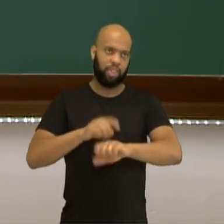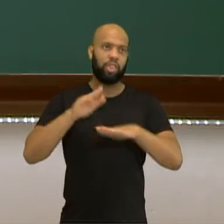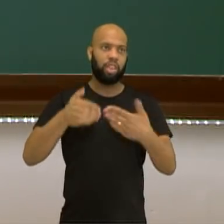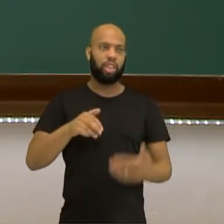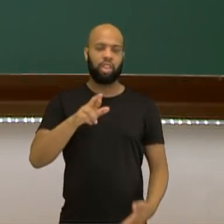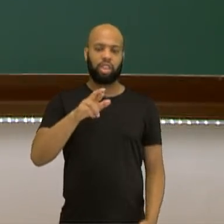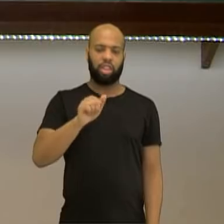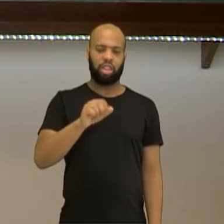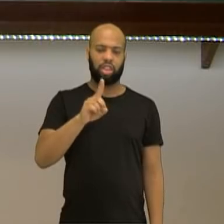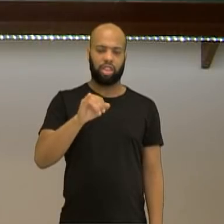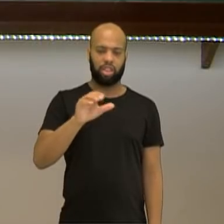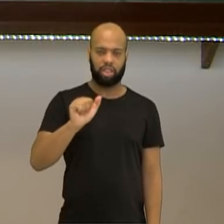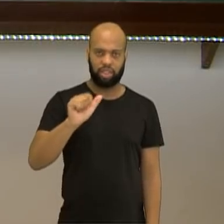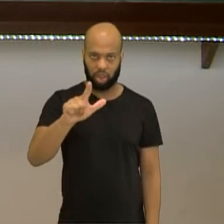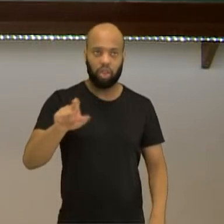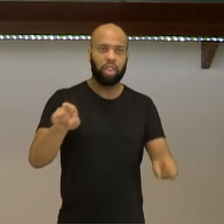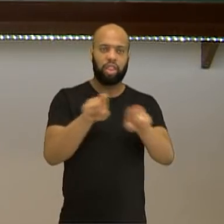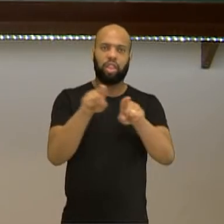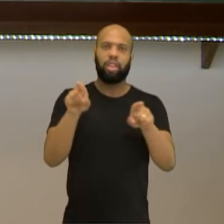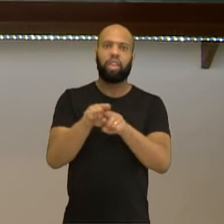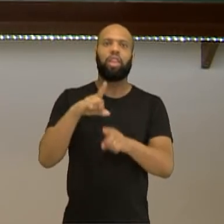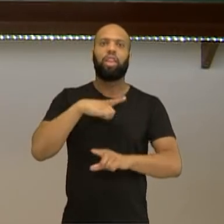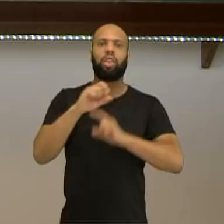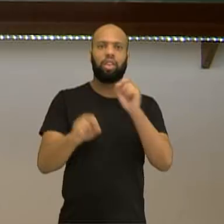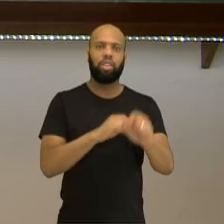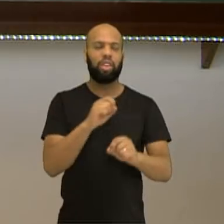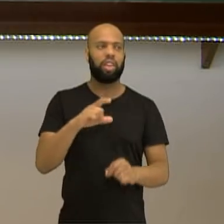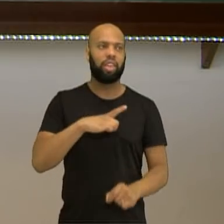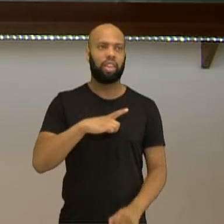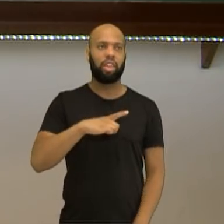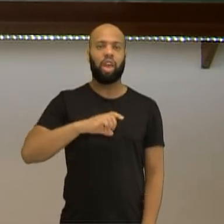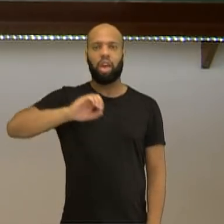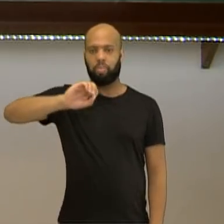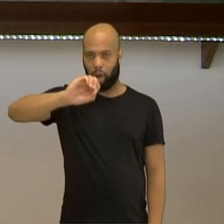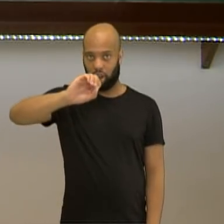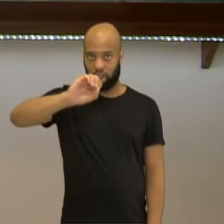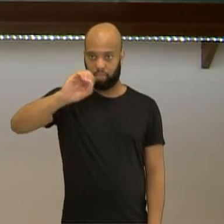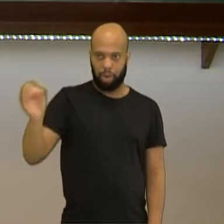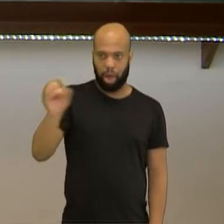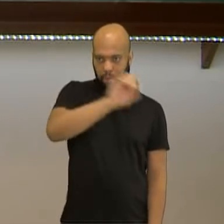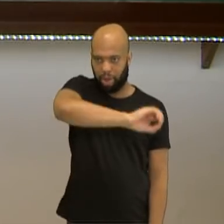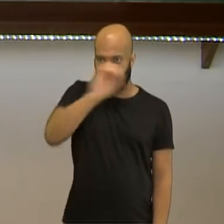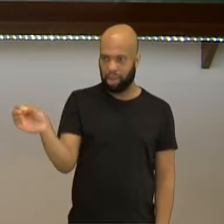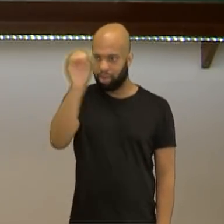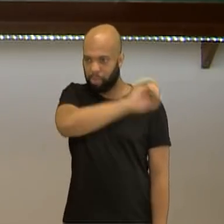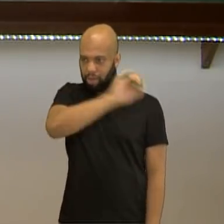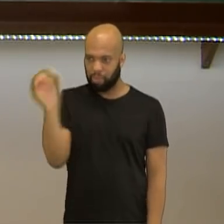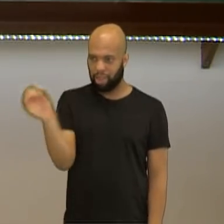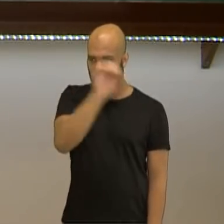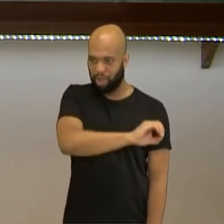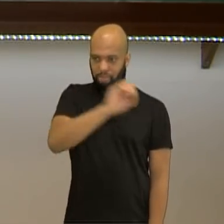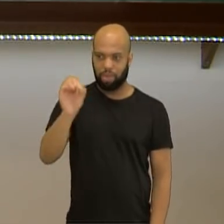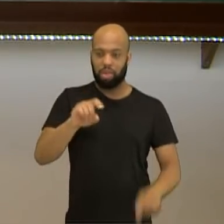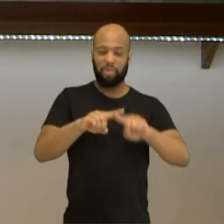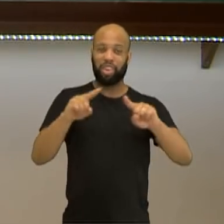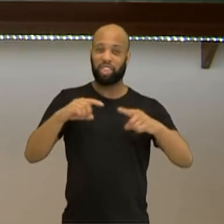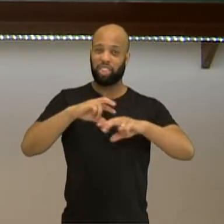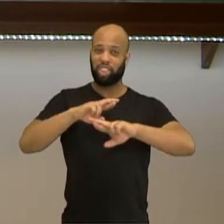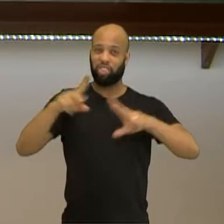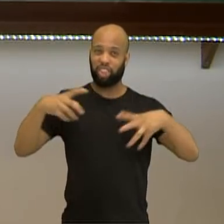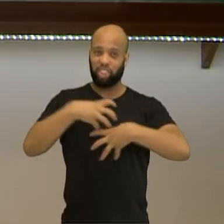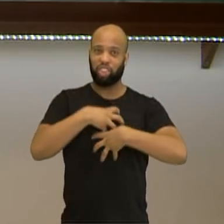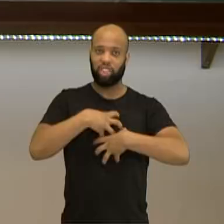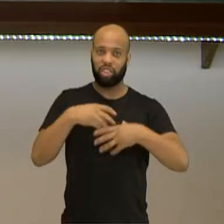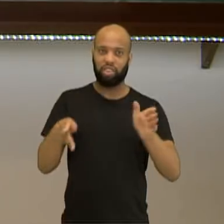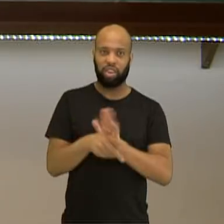radical também tem que ficar com a bolinha em cima, não pode deixar, mas pode fazer ataques de diferentes maneiras. Então,